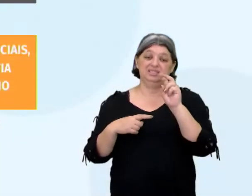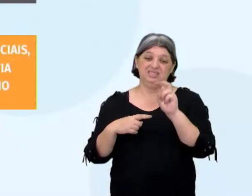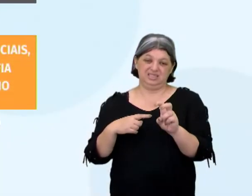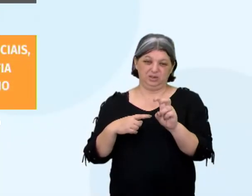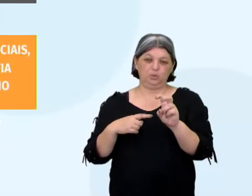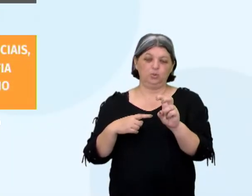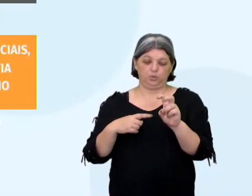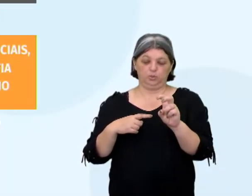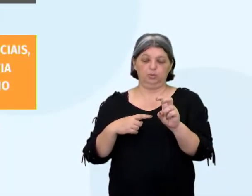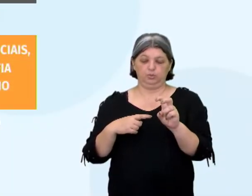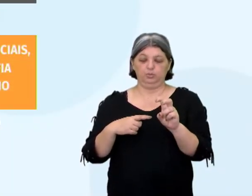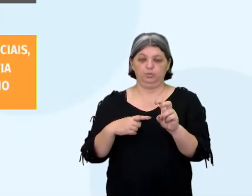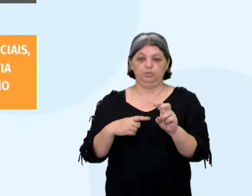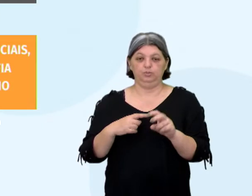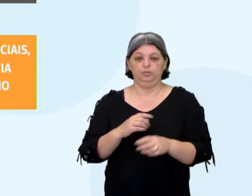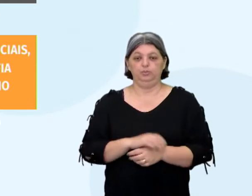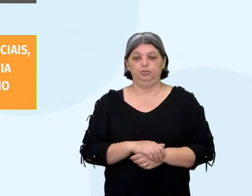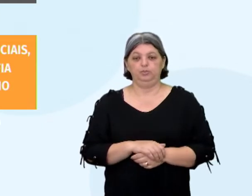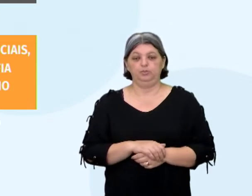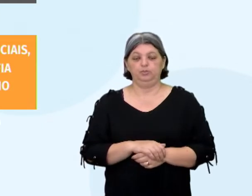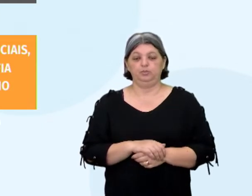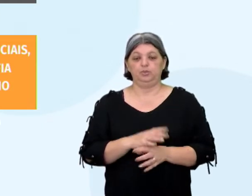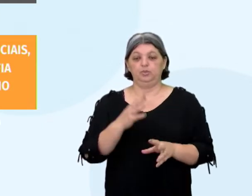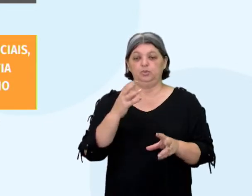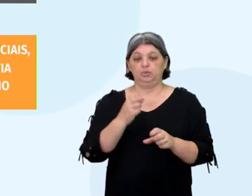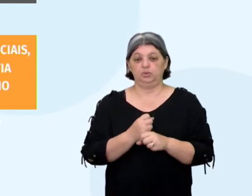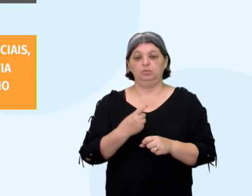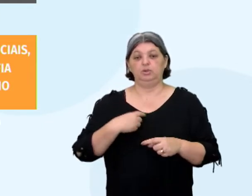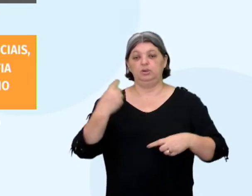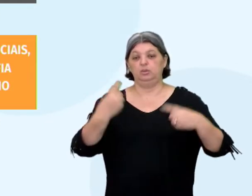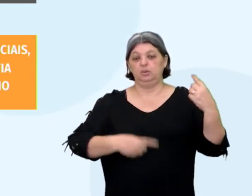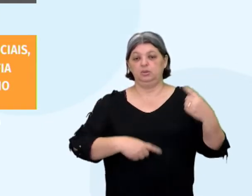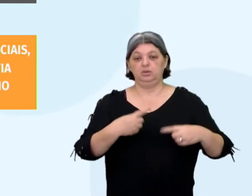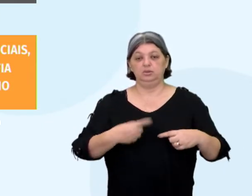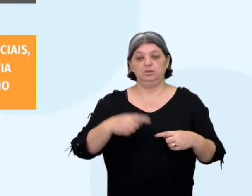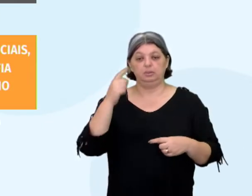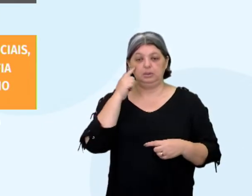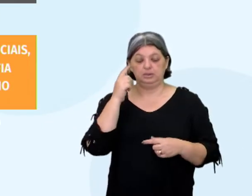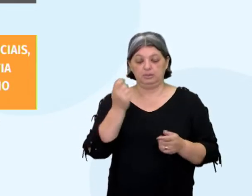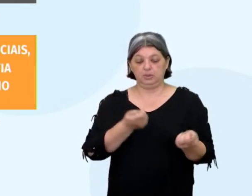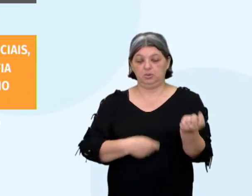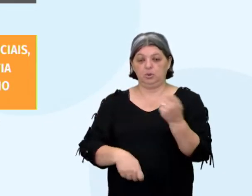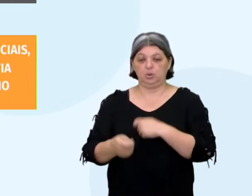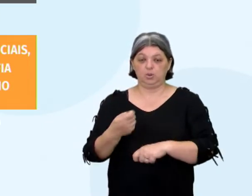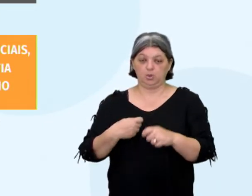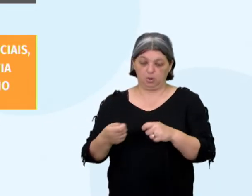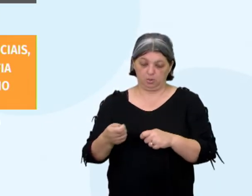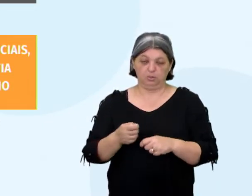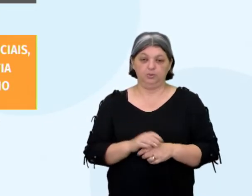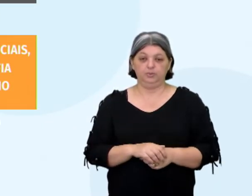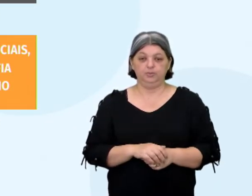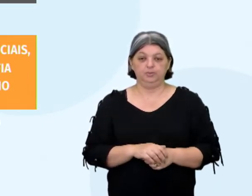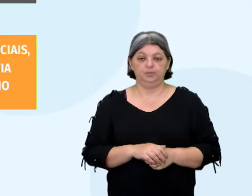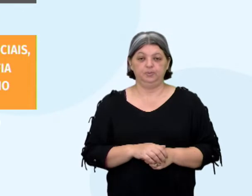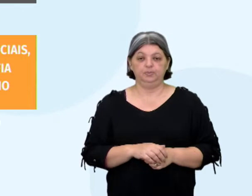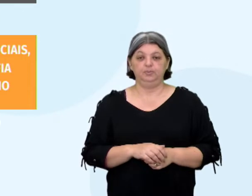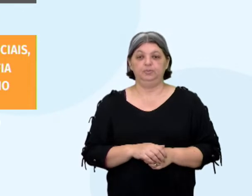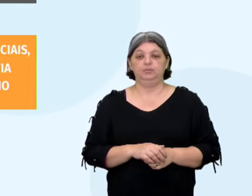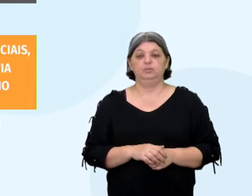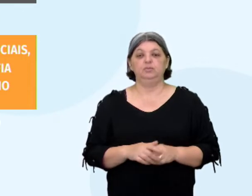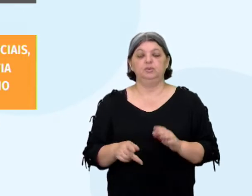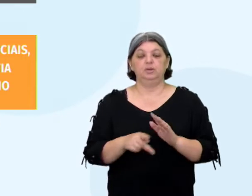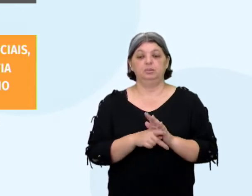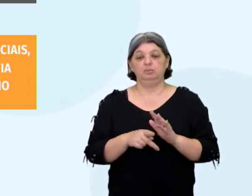5 componentes curriculares, né? O trabalho política e pensamento econômico, lá a cargo do professor Guerreiro, demografia